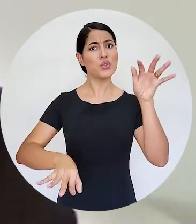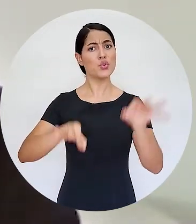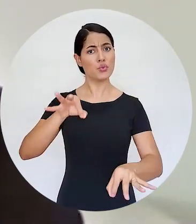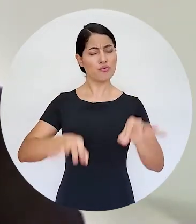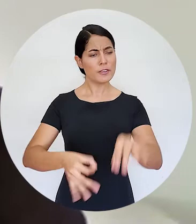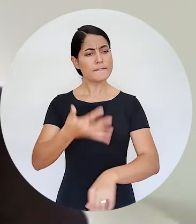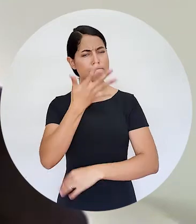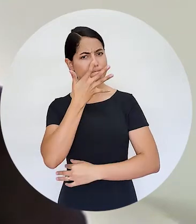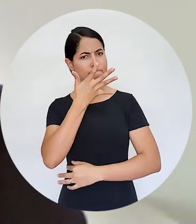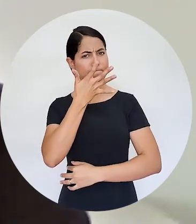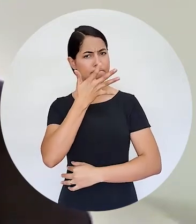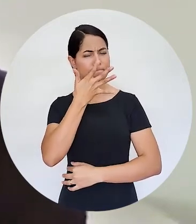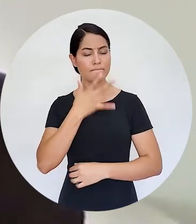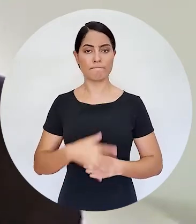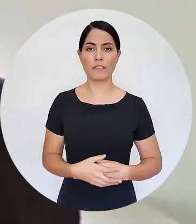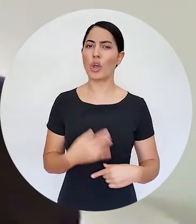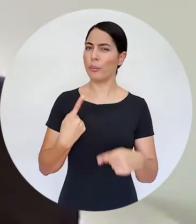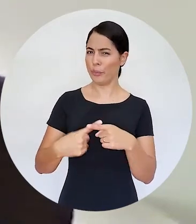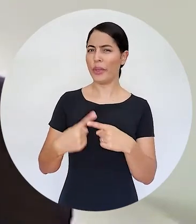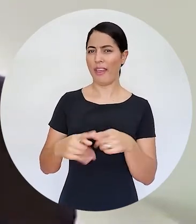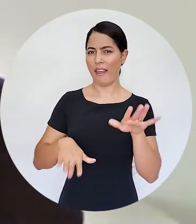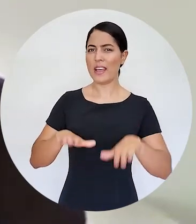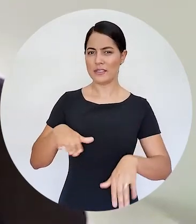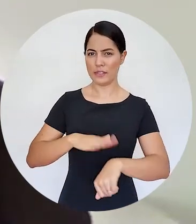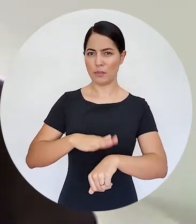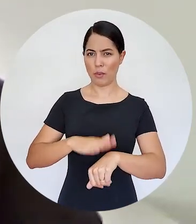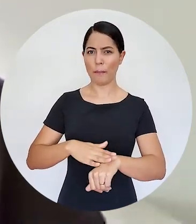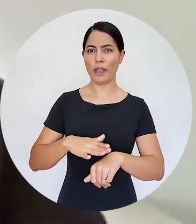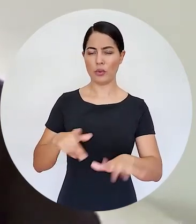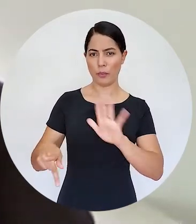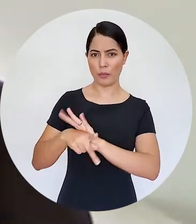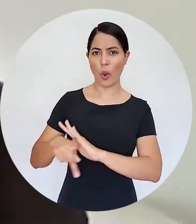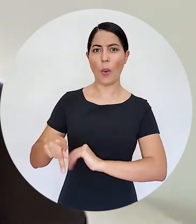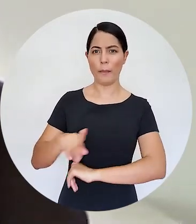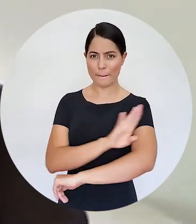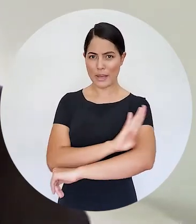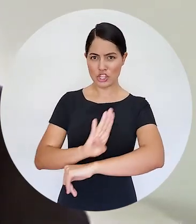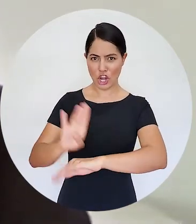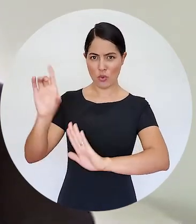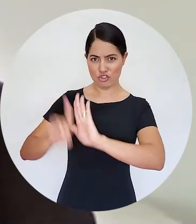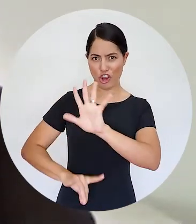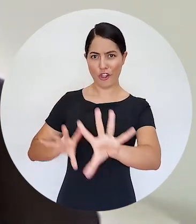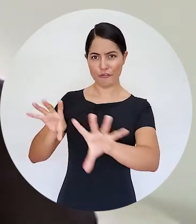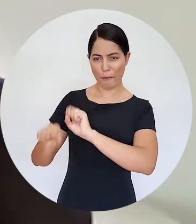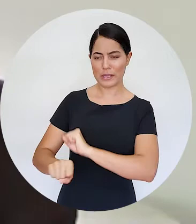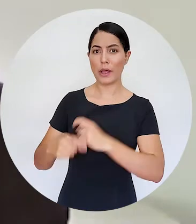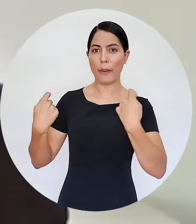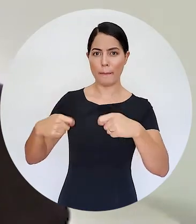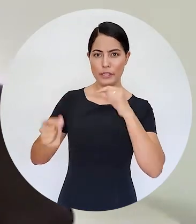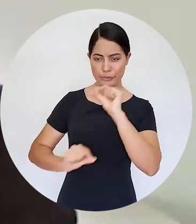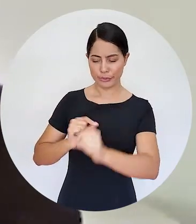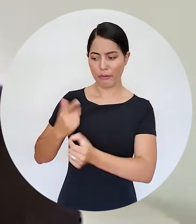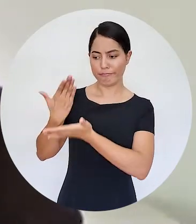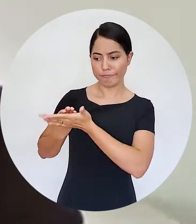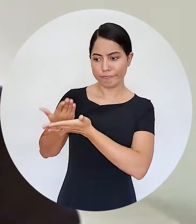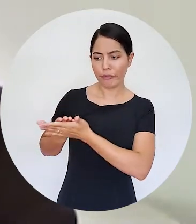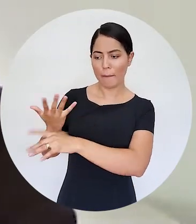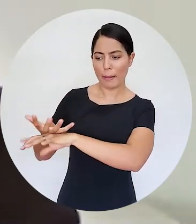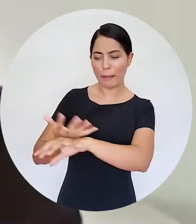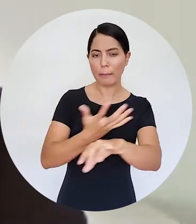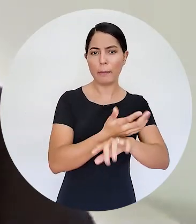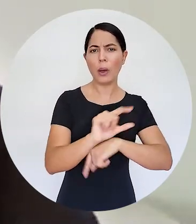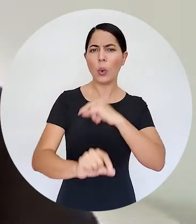audiências porque na época da gravação a gente faz aqueles relatório porque somos obrigados é uma etapa necessária Na graduação mas preste atenção